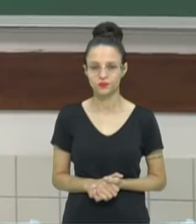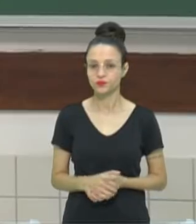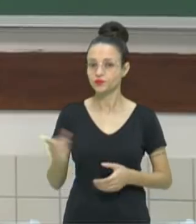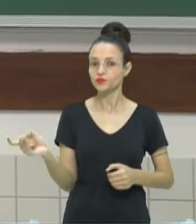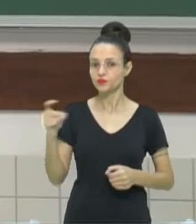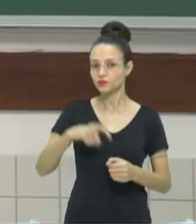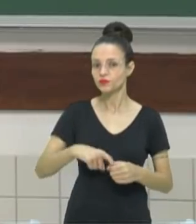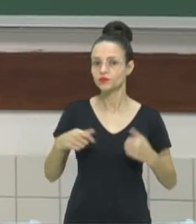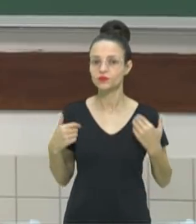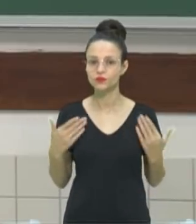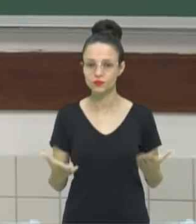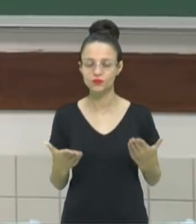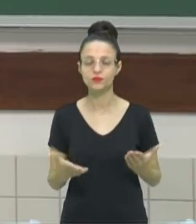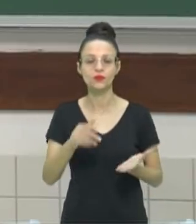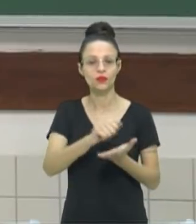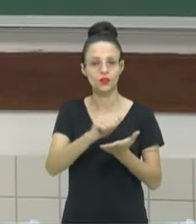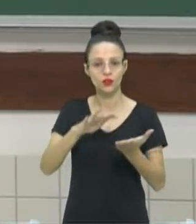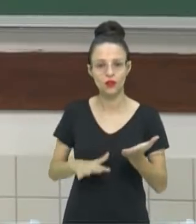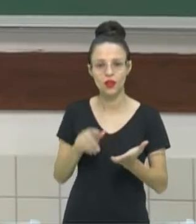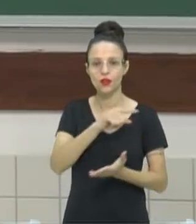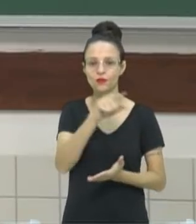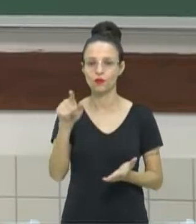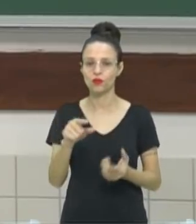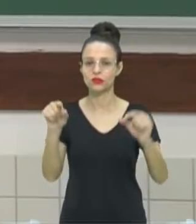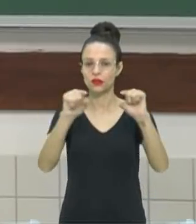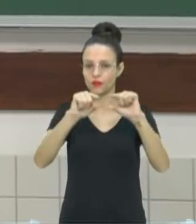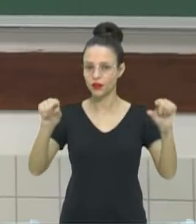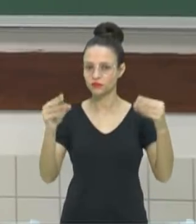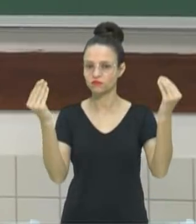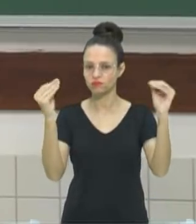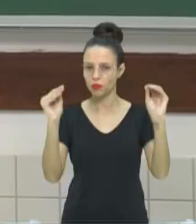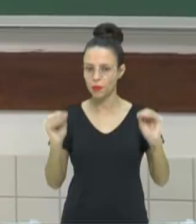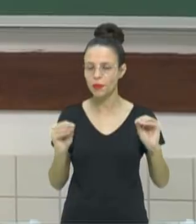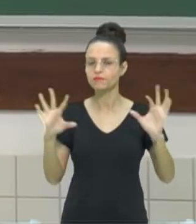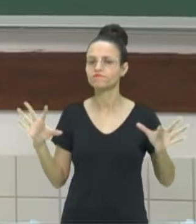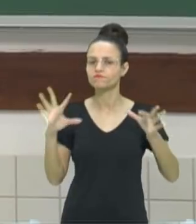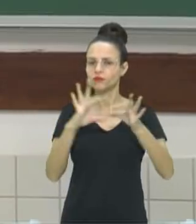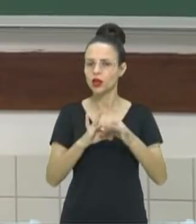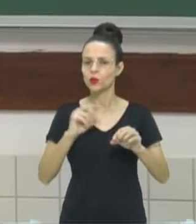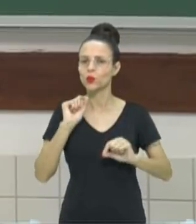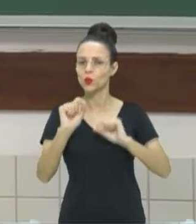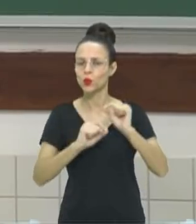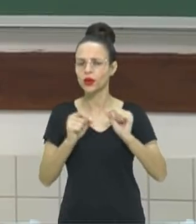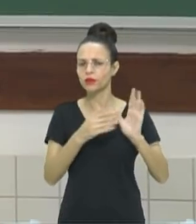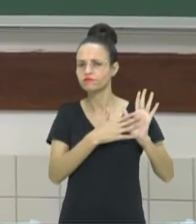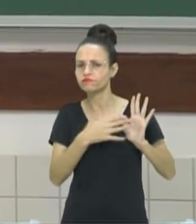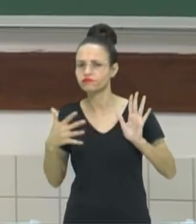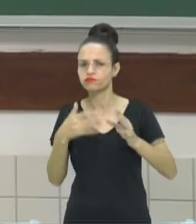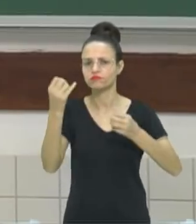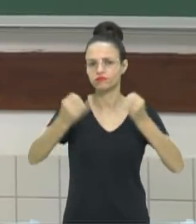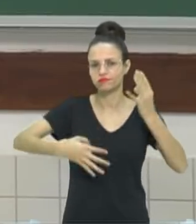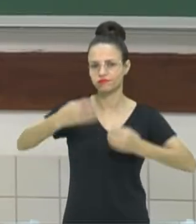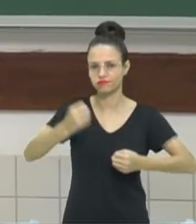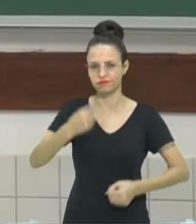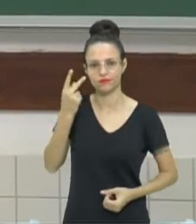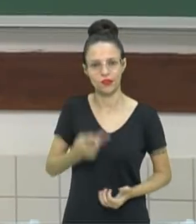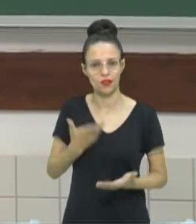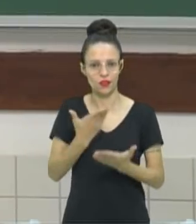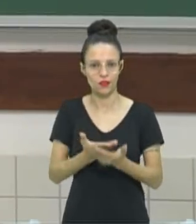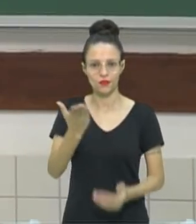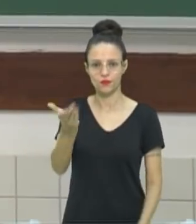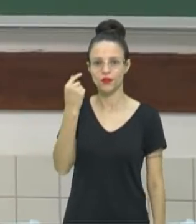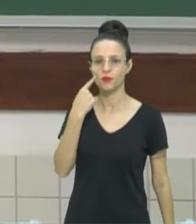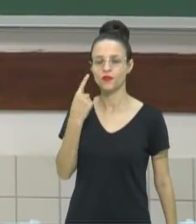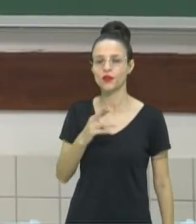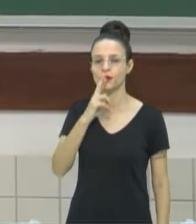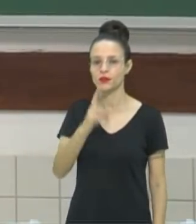Voltamos então com a atividade. Vocês tinham que completar as frases ali com base no que a gente falou até aqui na nossa aula. Então vamos ver como que ficou lá